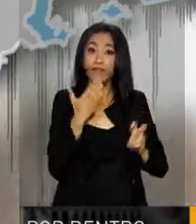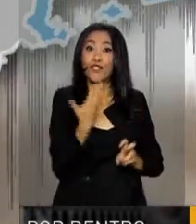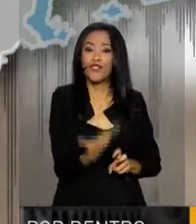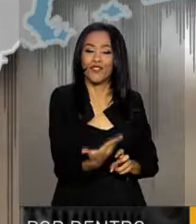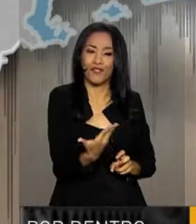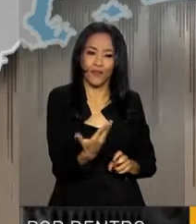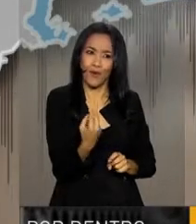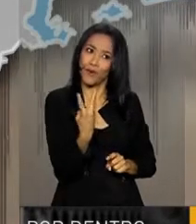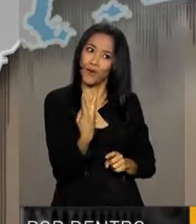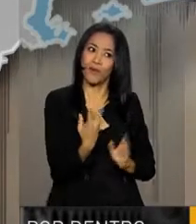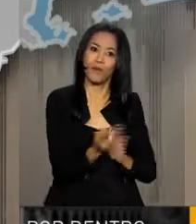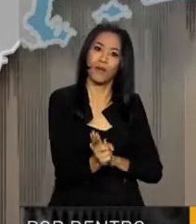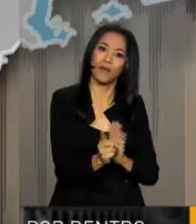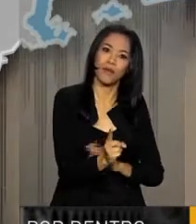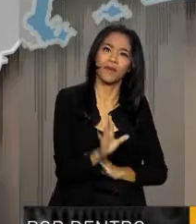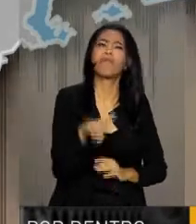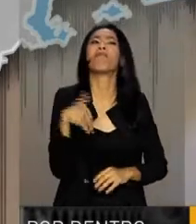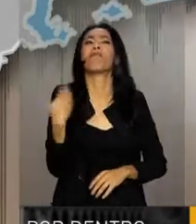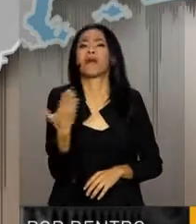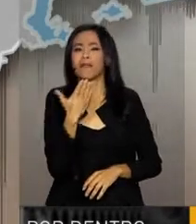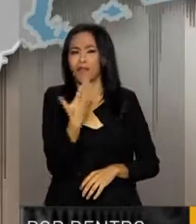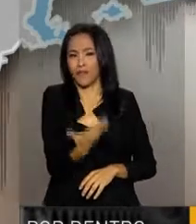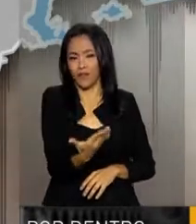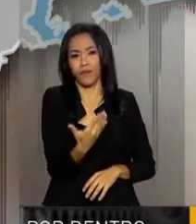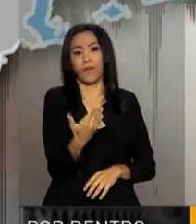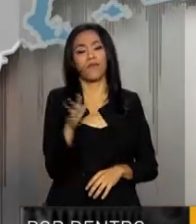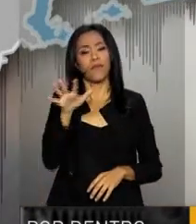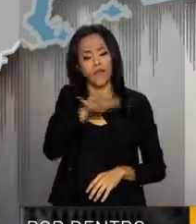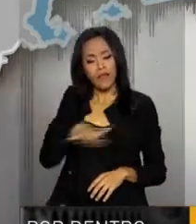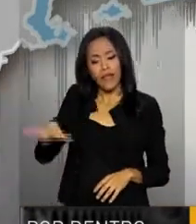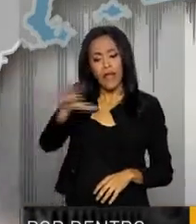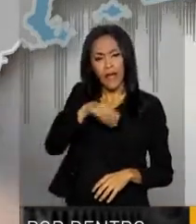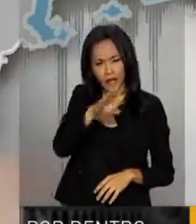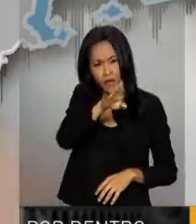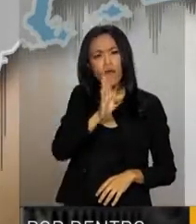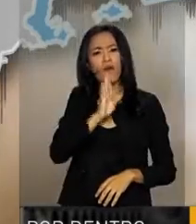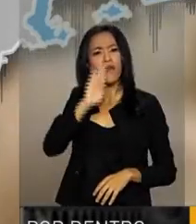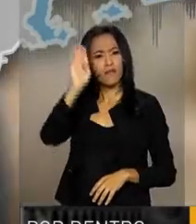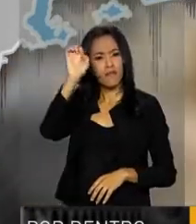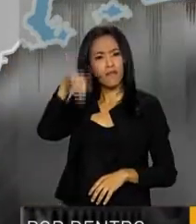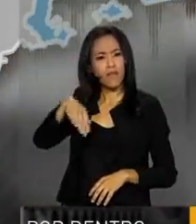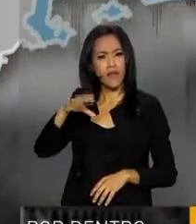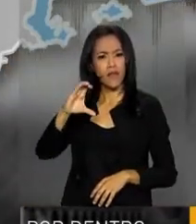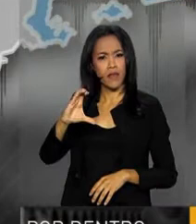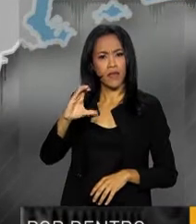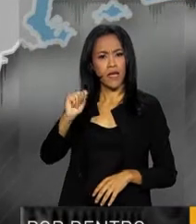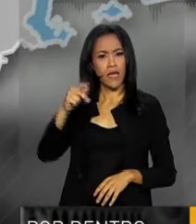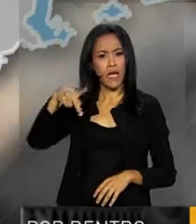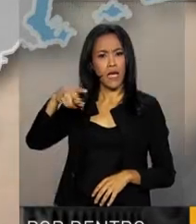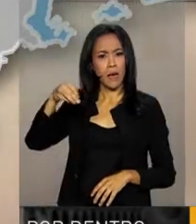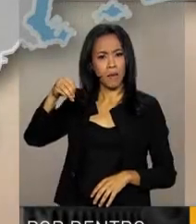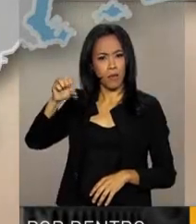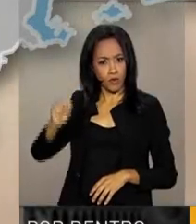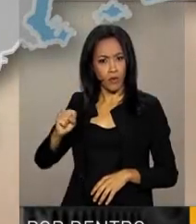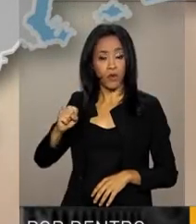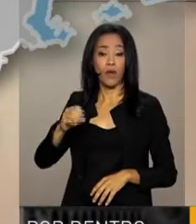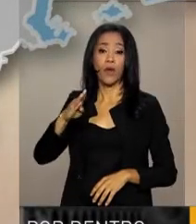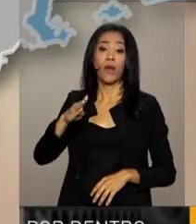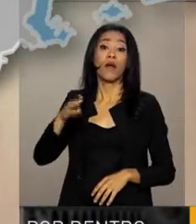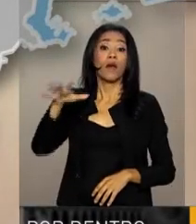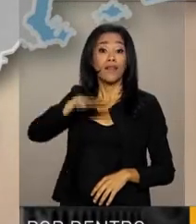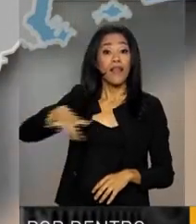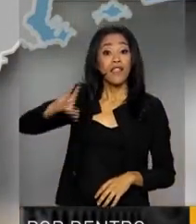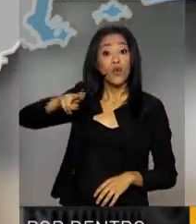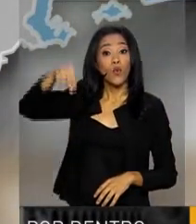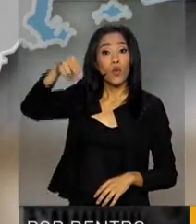duas perguntas mais mais repetidos campos o senhor conhece bem todos muita casa região norte do estado do rio a